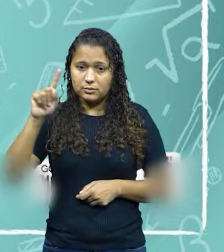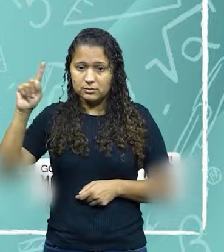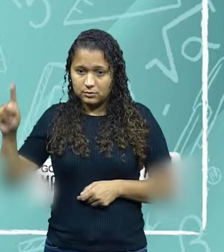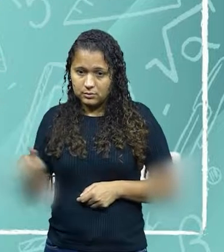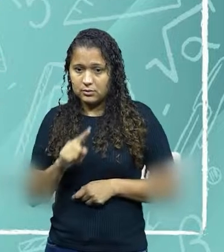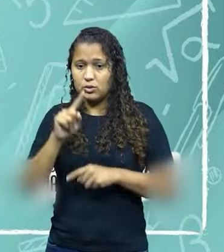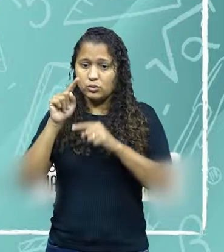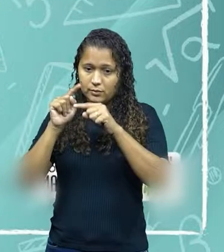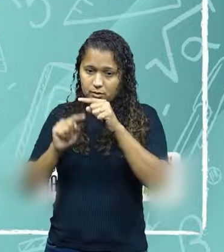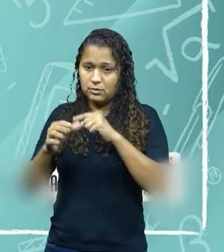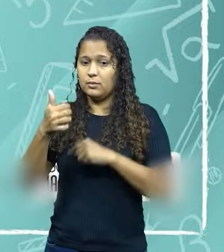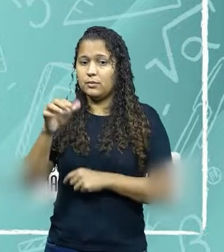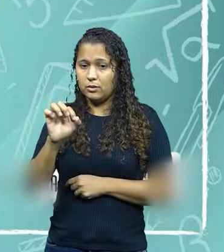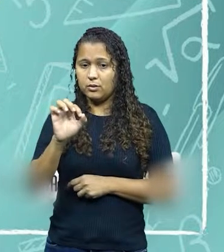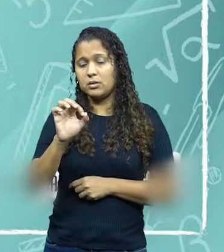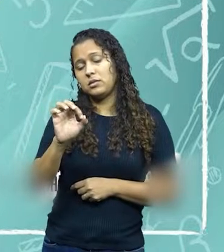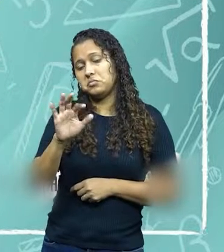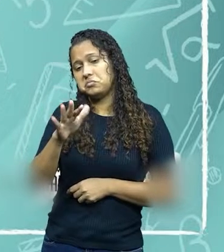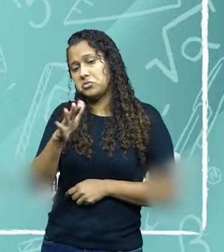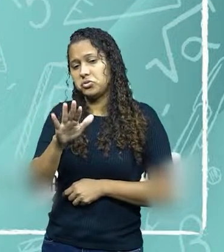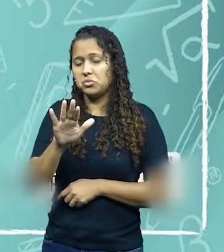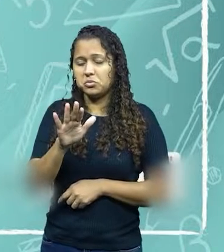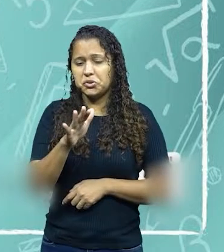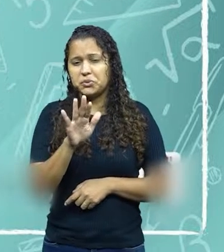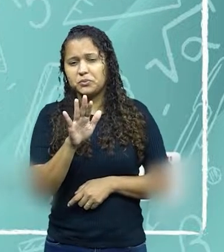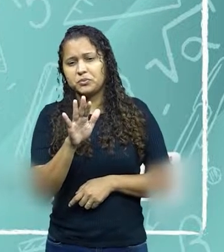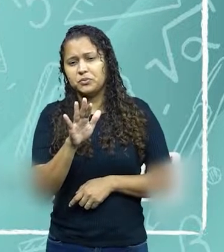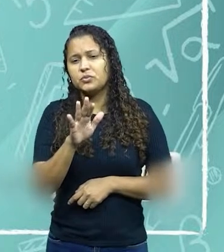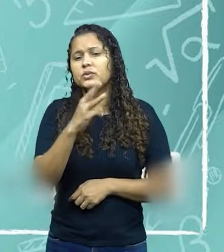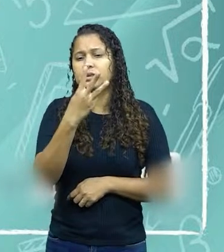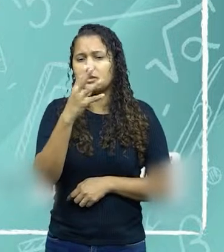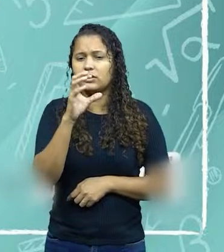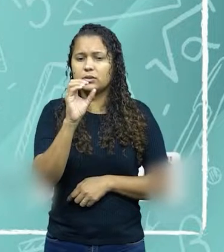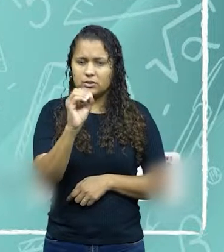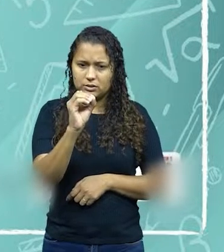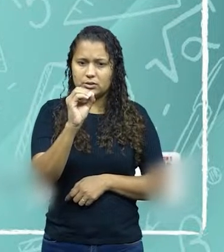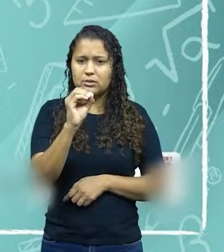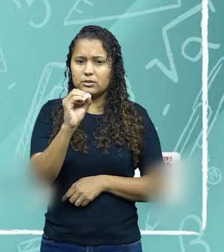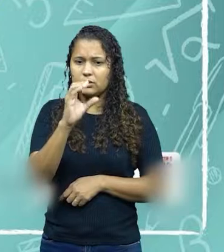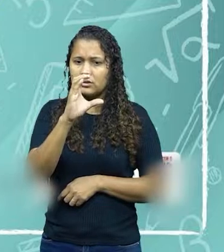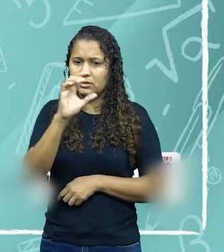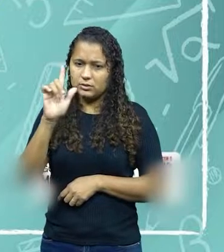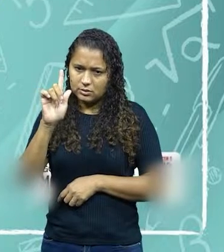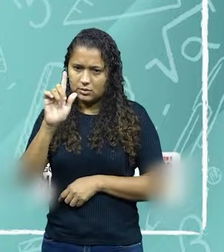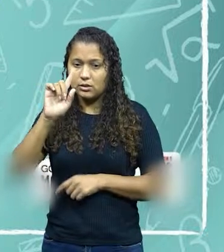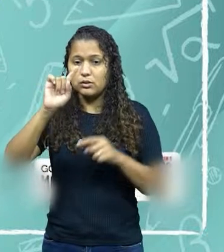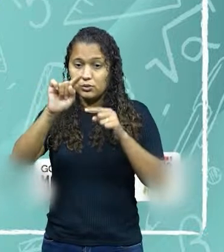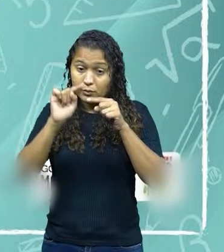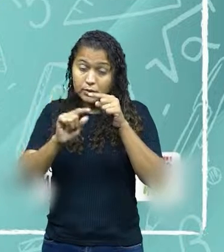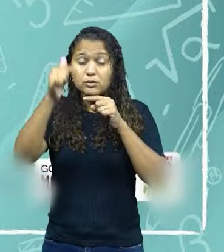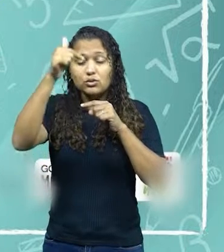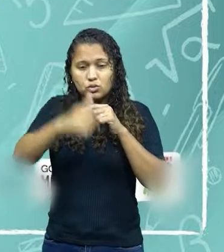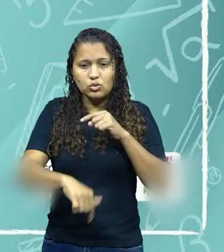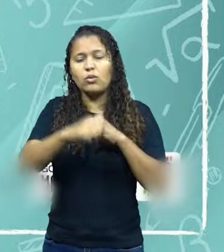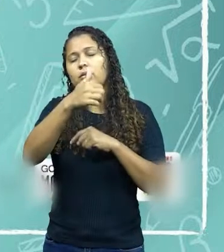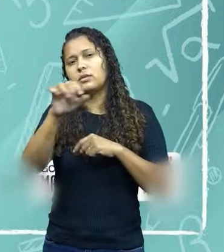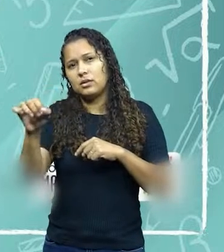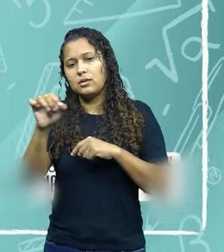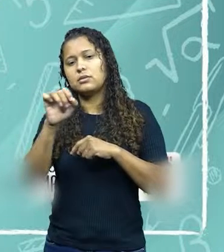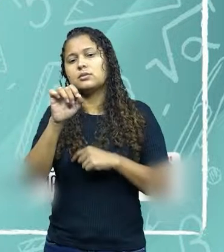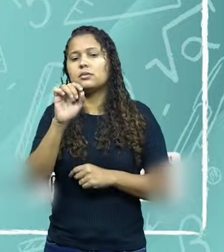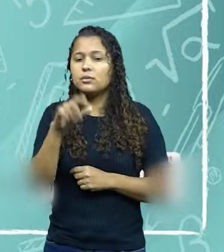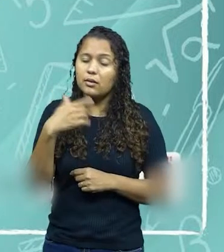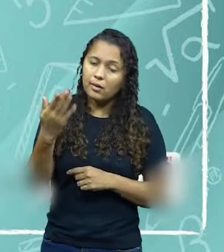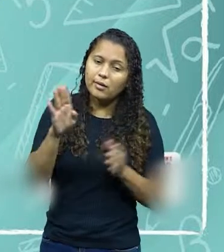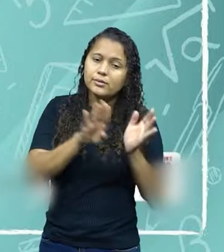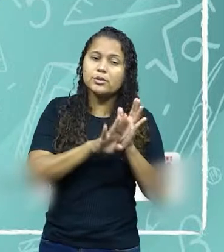vou dividir por 10, que equivale a 30 centigramas. Eu divido novamente por 10,